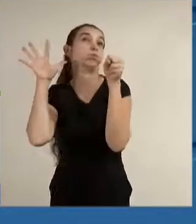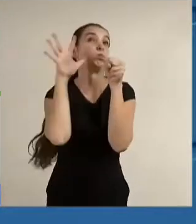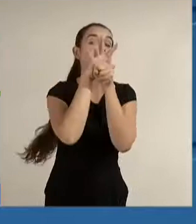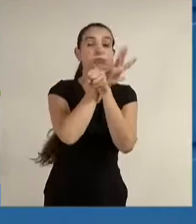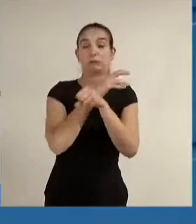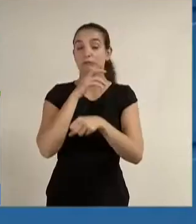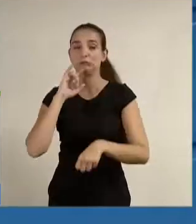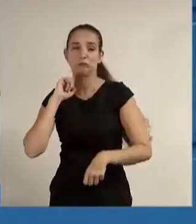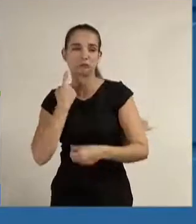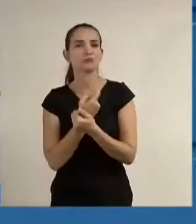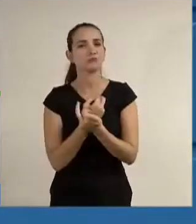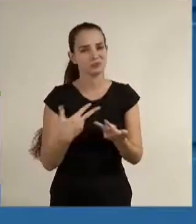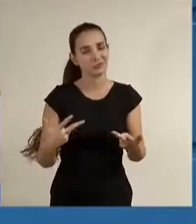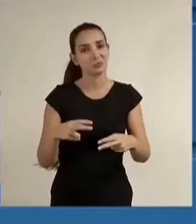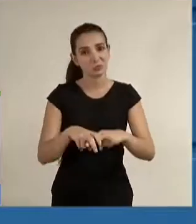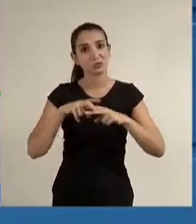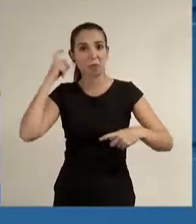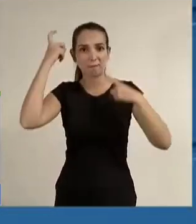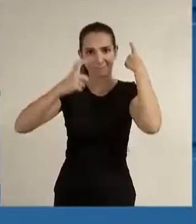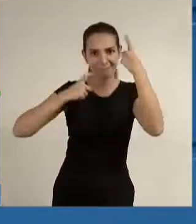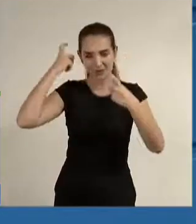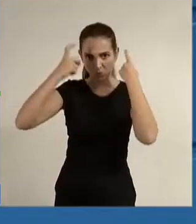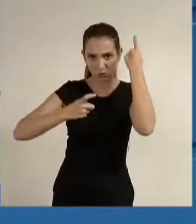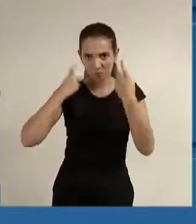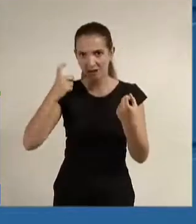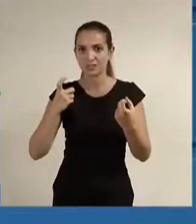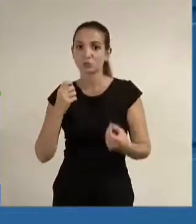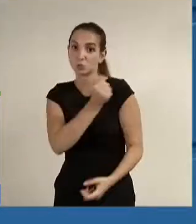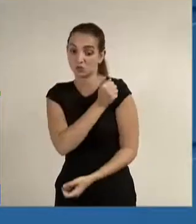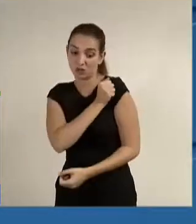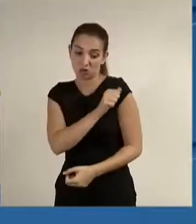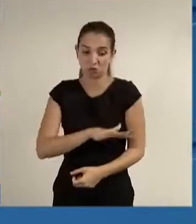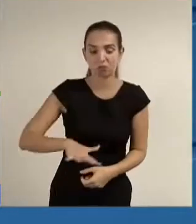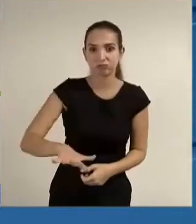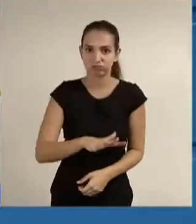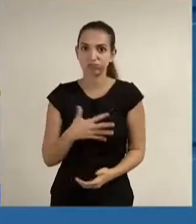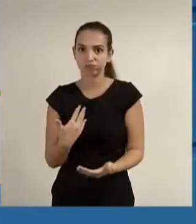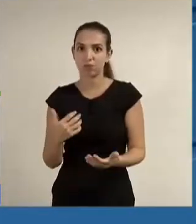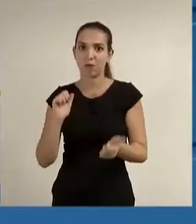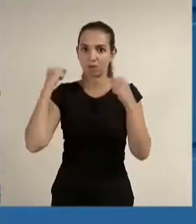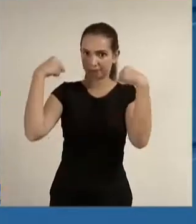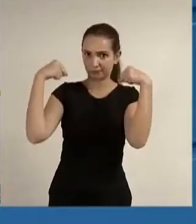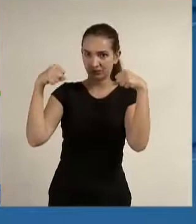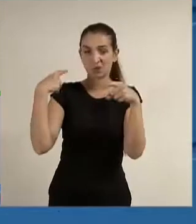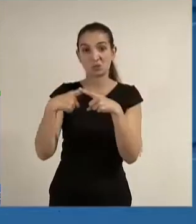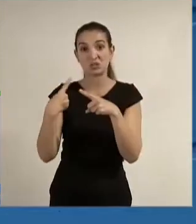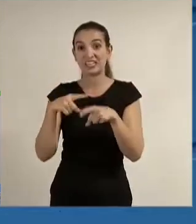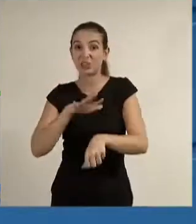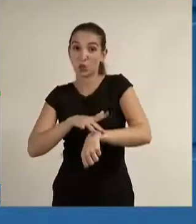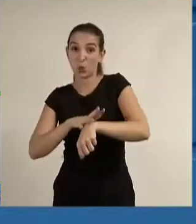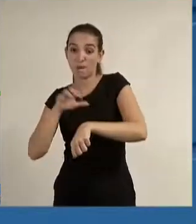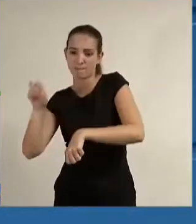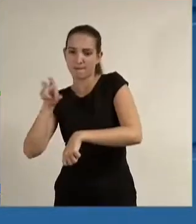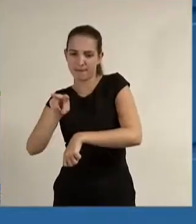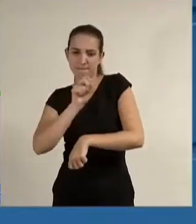com relação aos educandos, tendo em vista as patologias que podem ser transmitidas por essas aves.